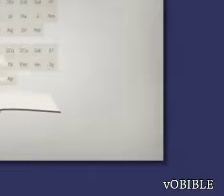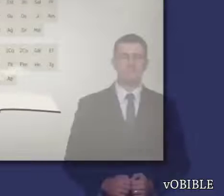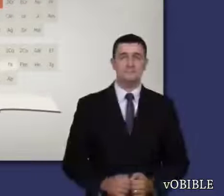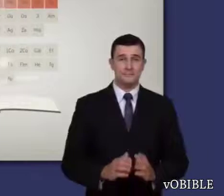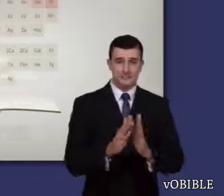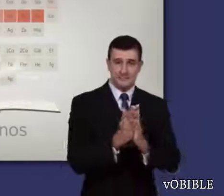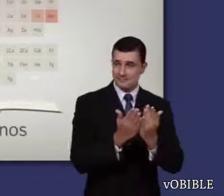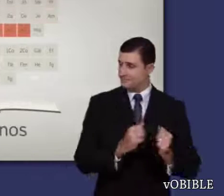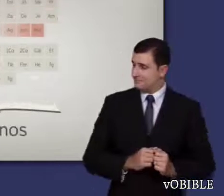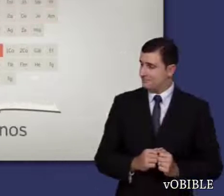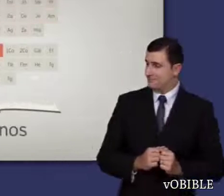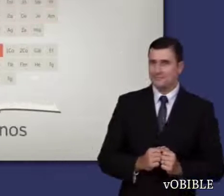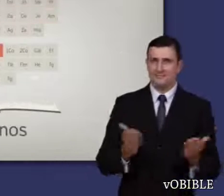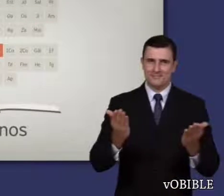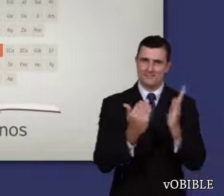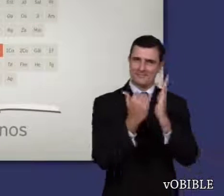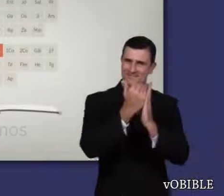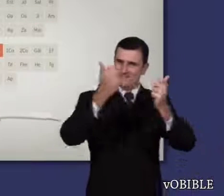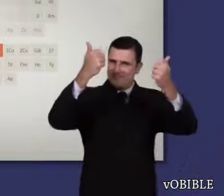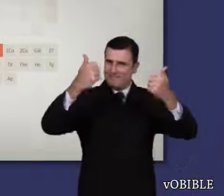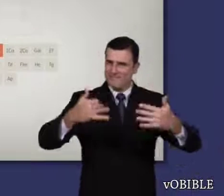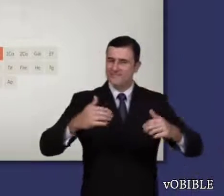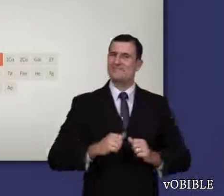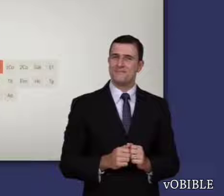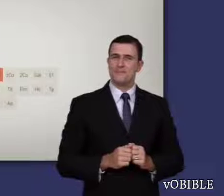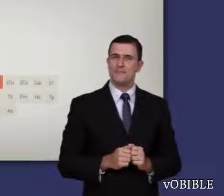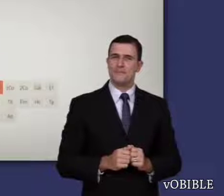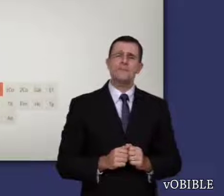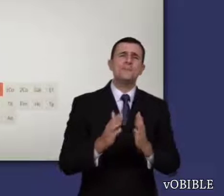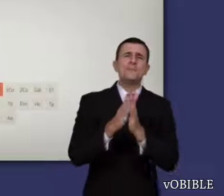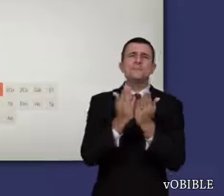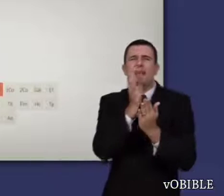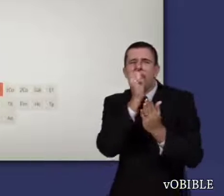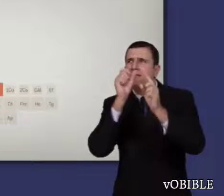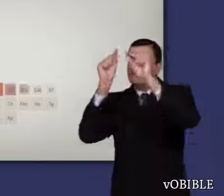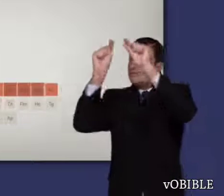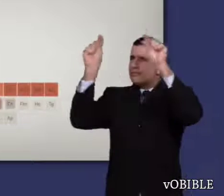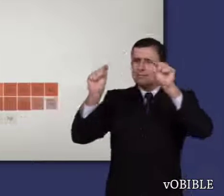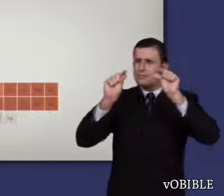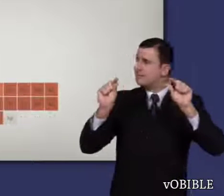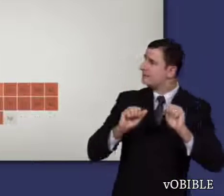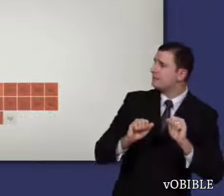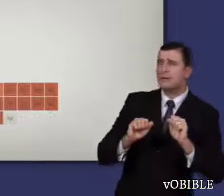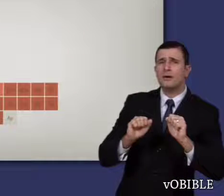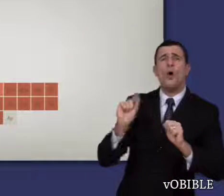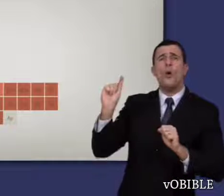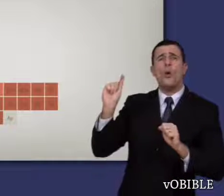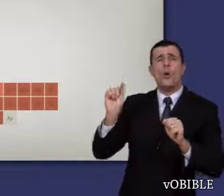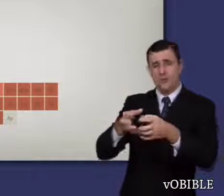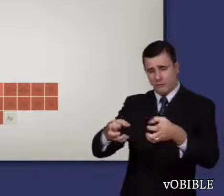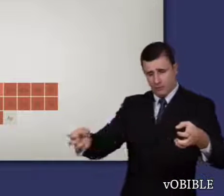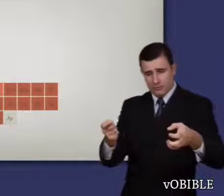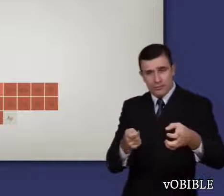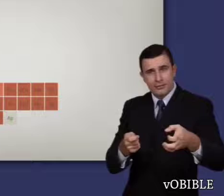Uma introdução ao livro de Romanos. Na lista de 21 cartas das Escrituras gregas cristãs, a primeira